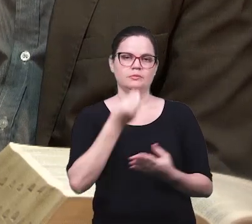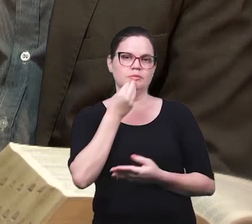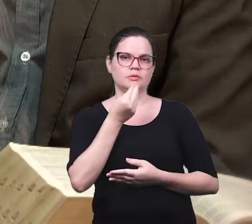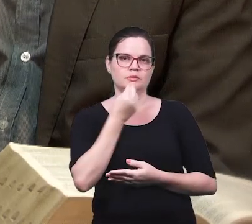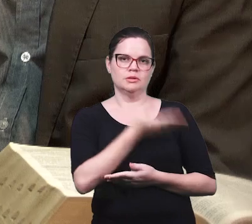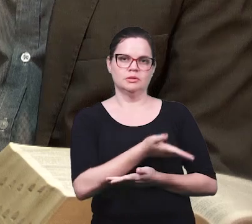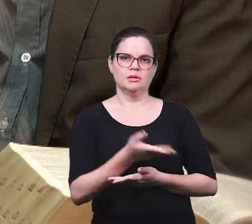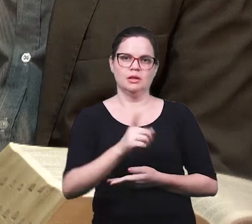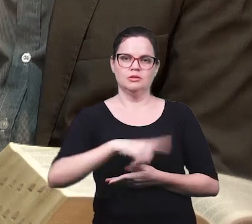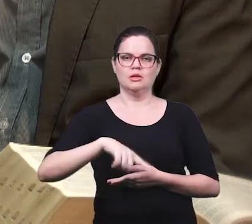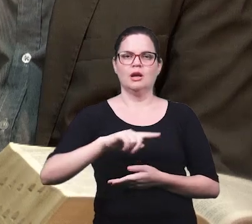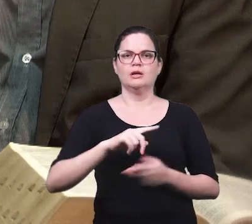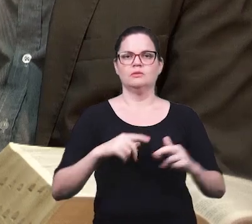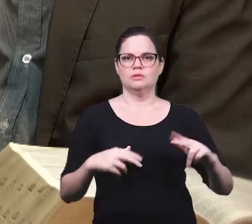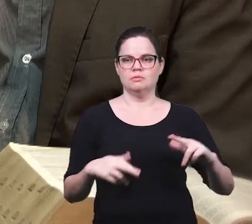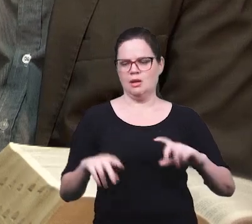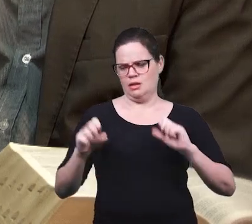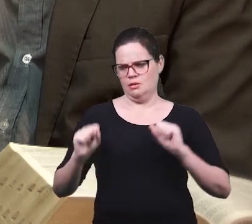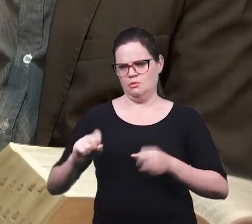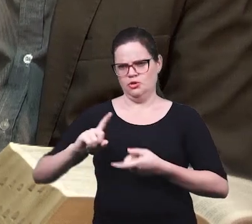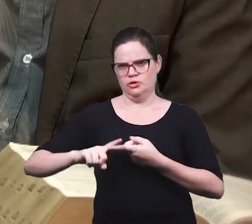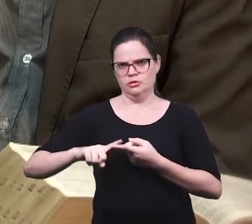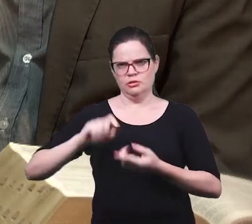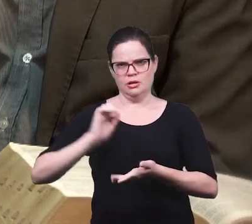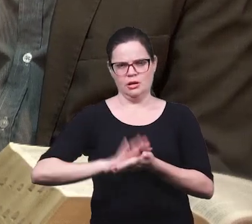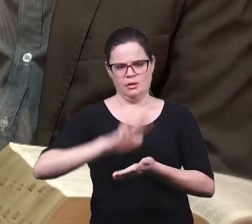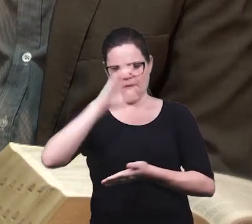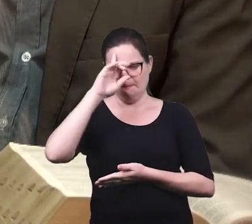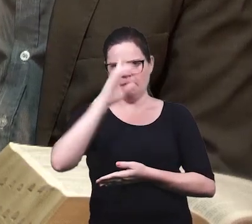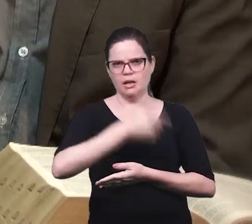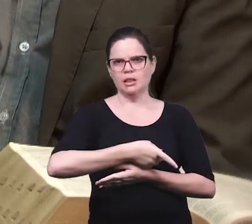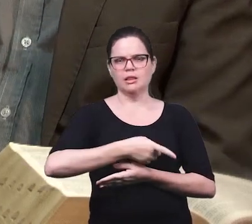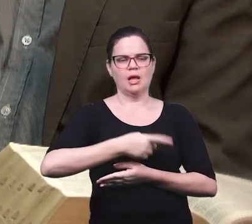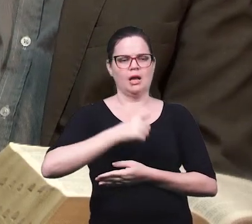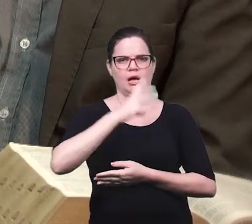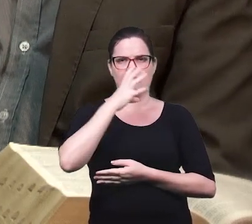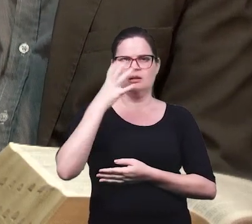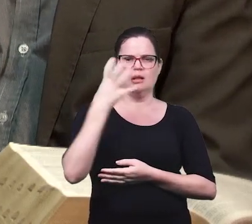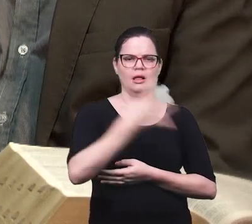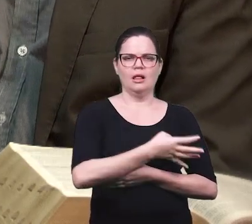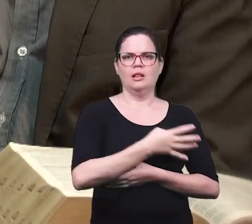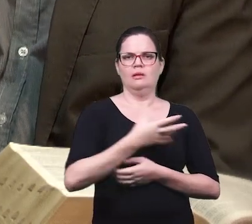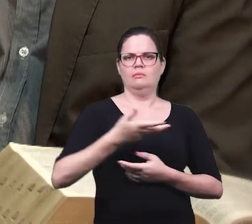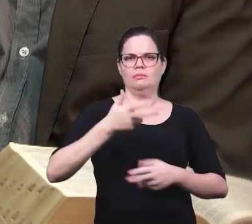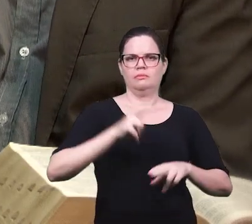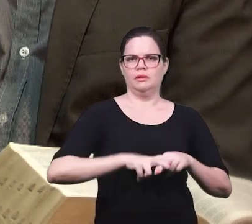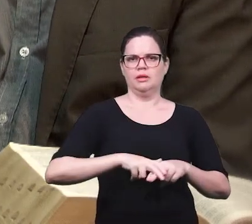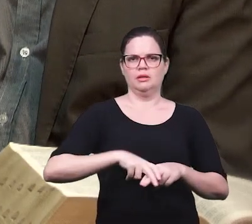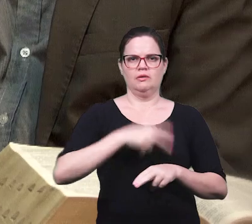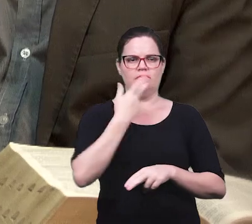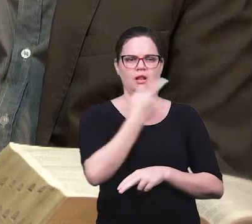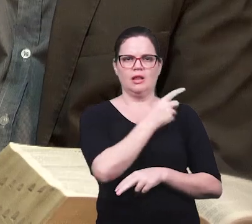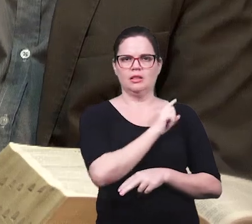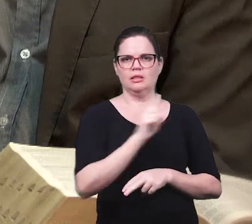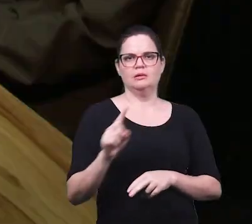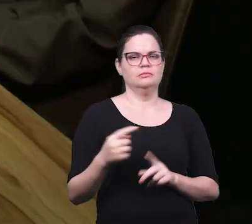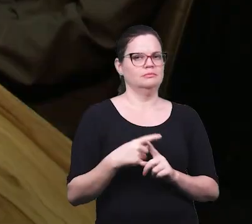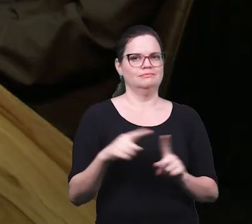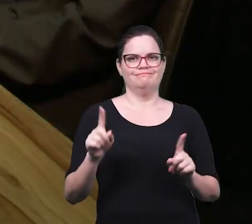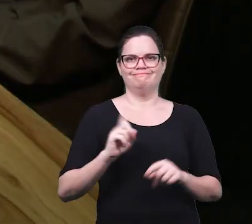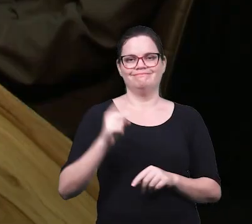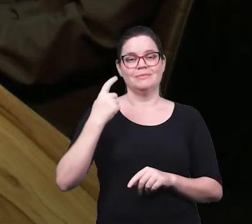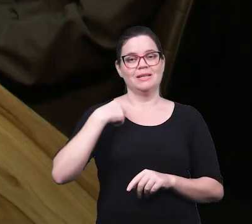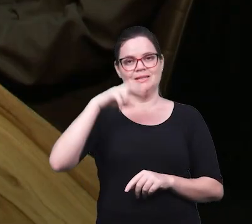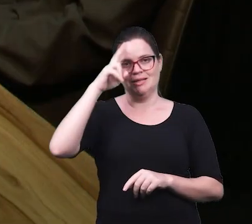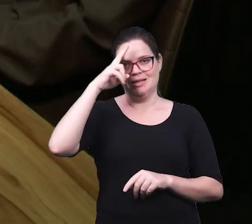oportunidade para os seus irmãos. Poderia se vingar, poderia determinar a prisão, poderia negar mantimento, mas ele lembrou que era o seu sangue.